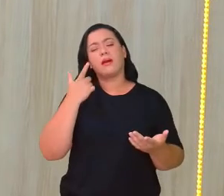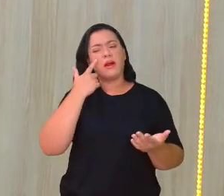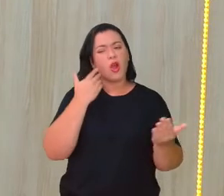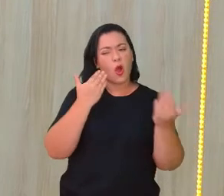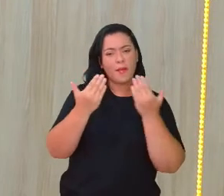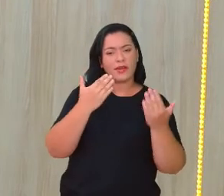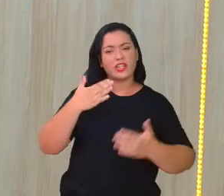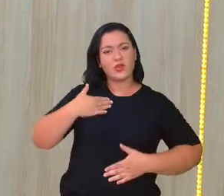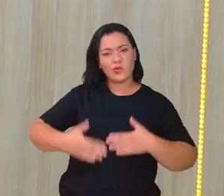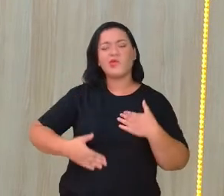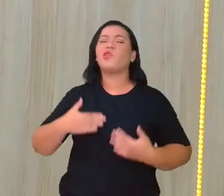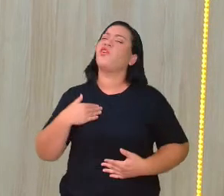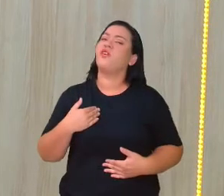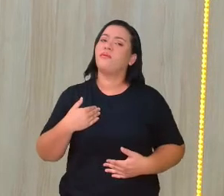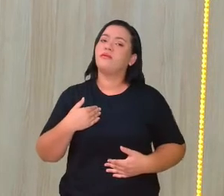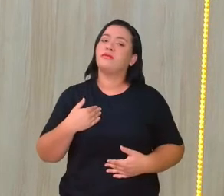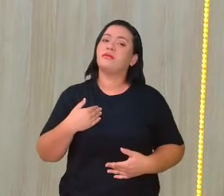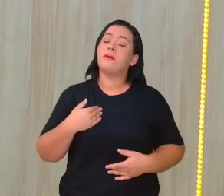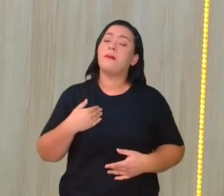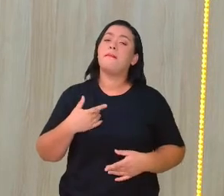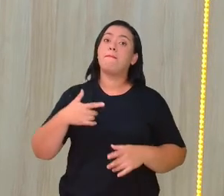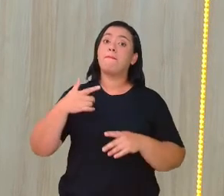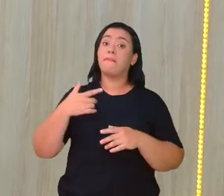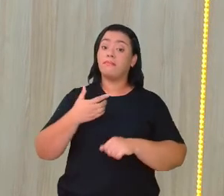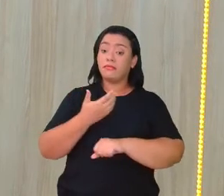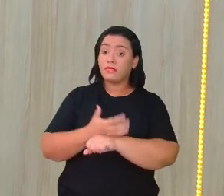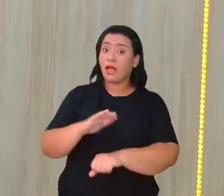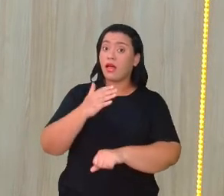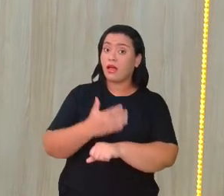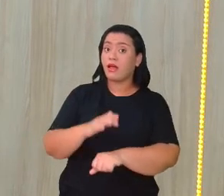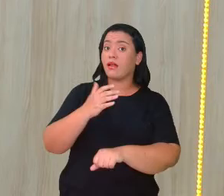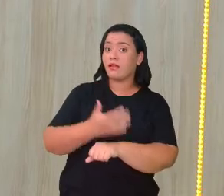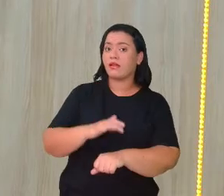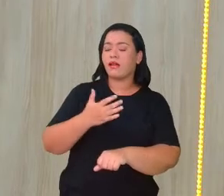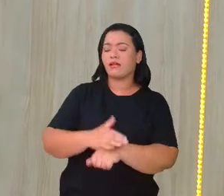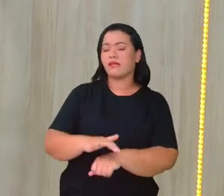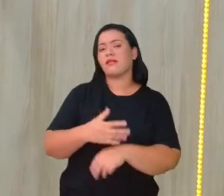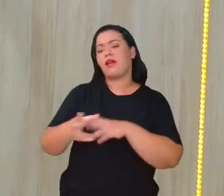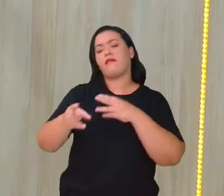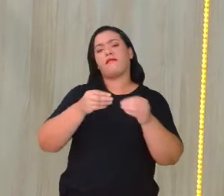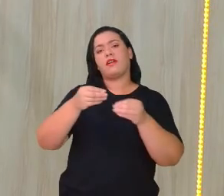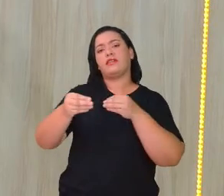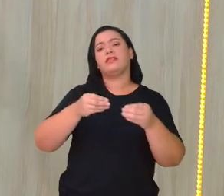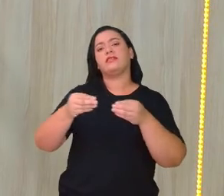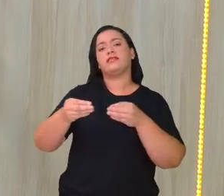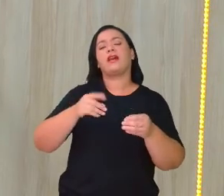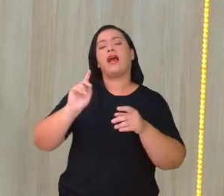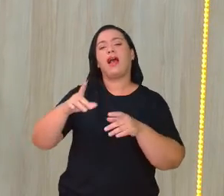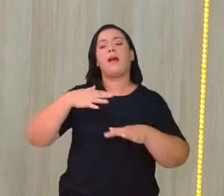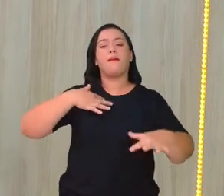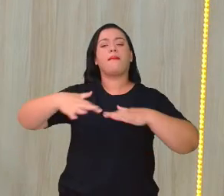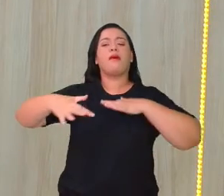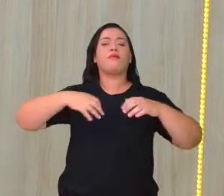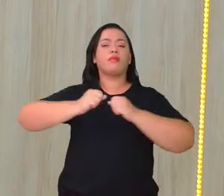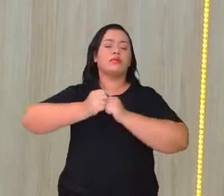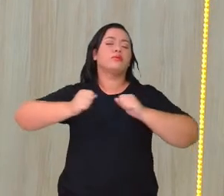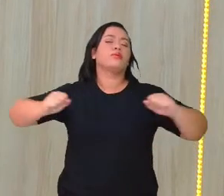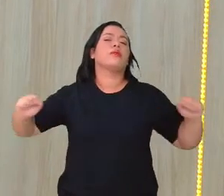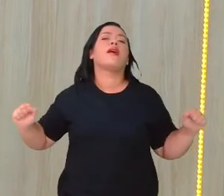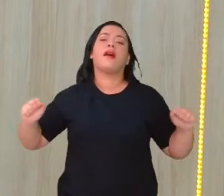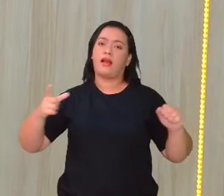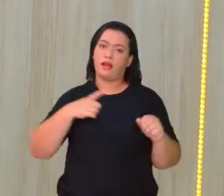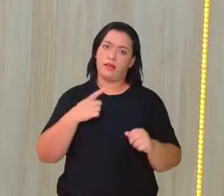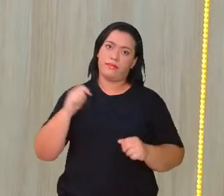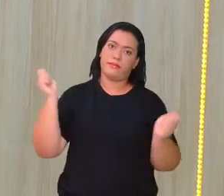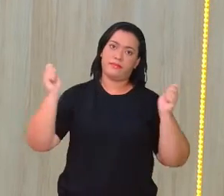comparação com o nosso corpo, quanto mais a gente treina a flexibilidade, maior a amplitude de movimentos que eu consigo fazer com